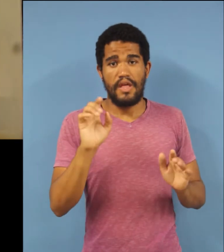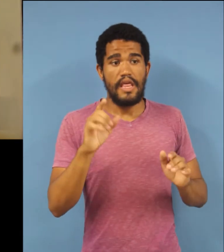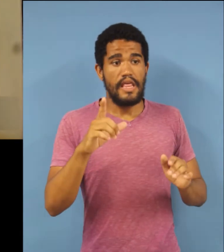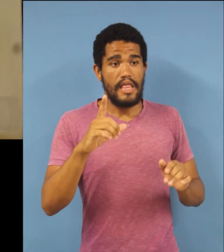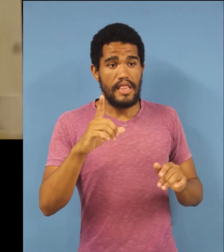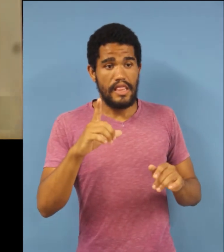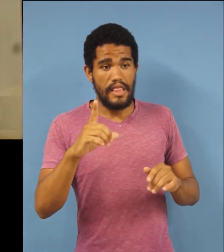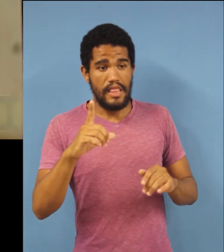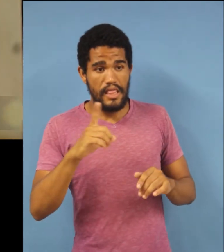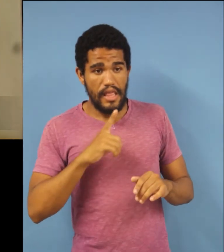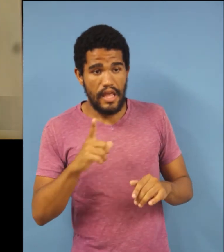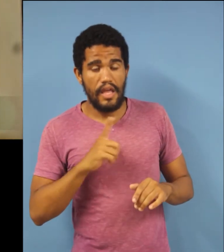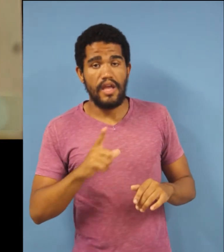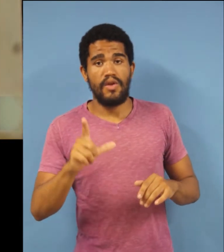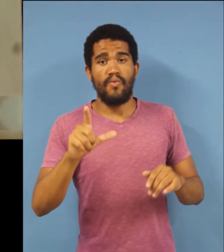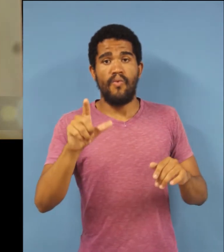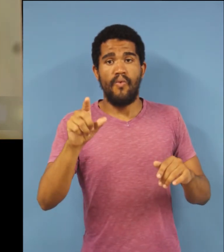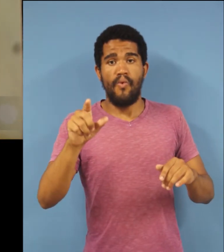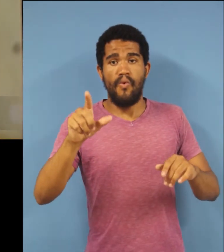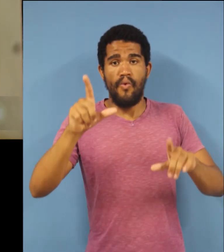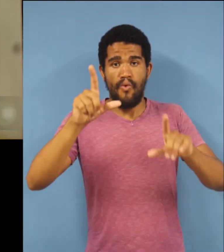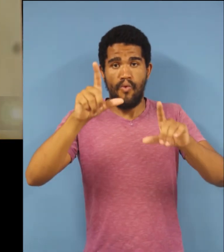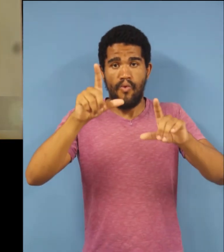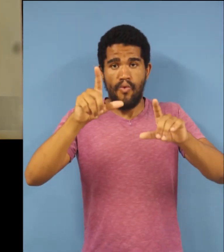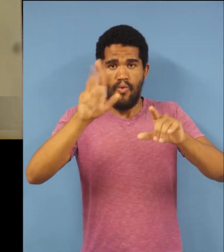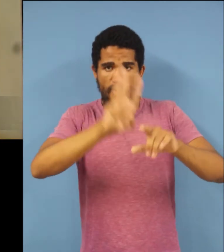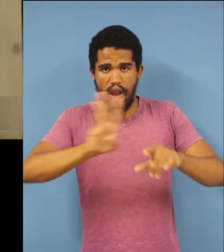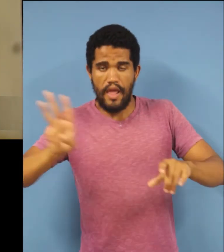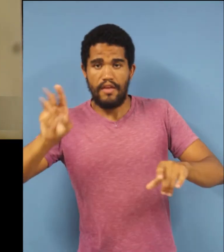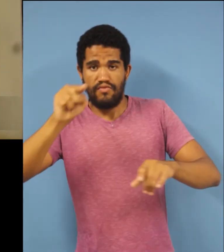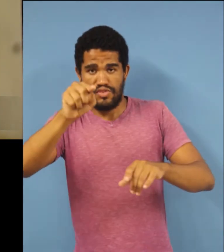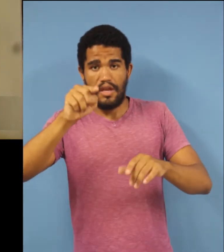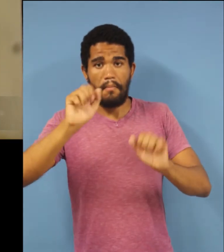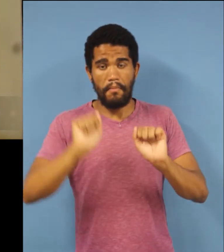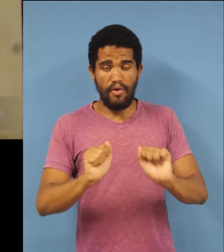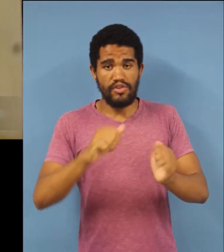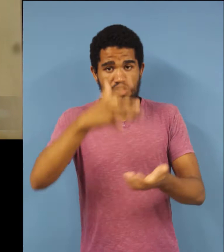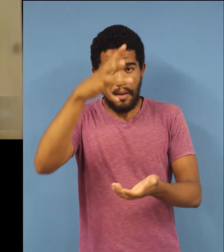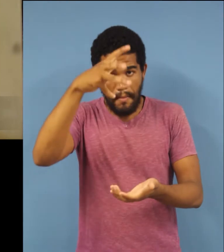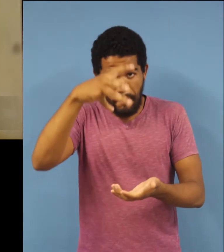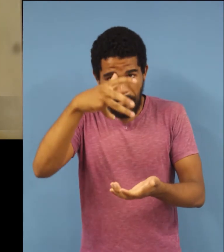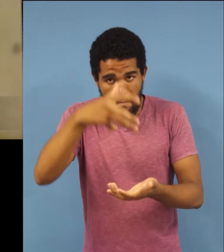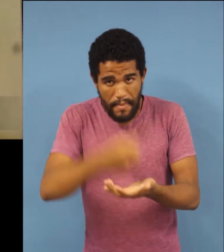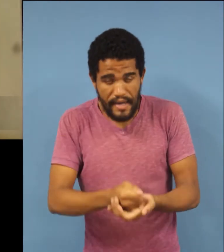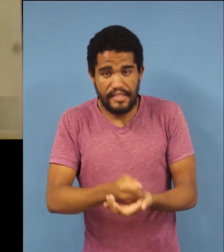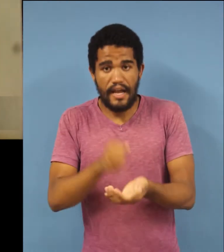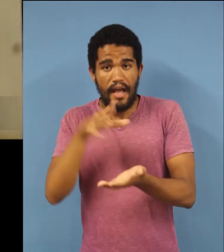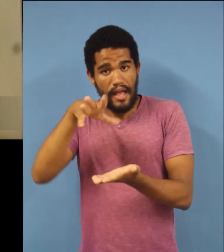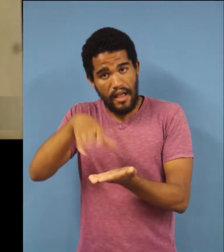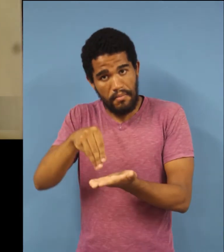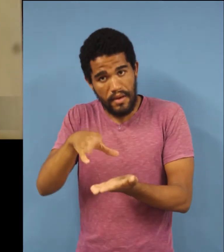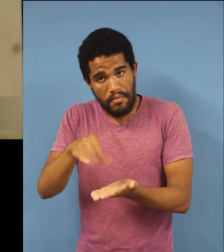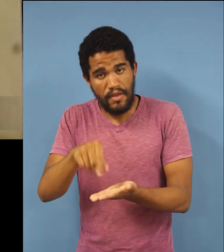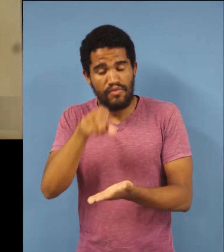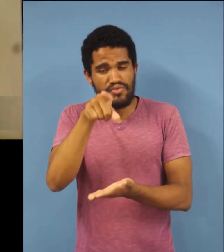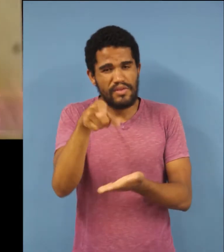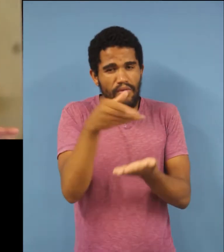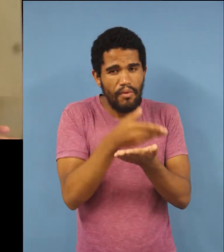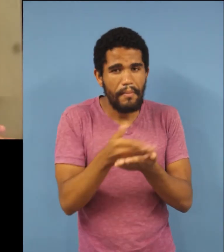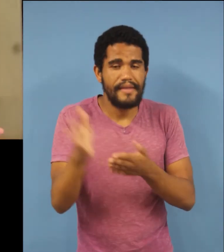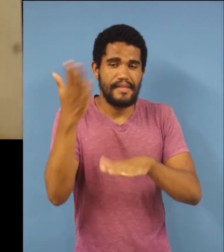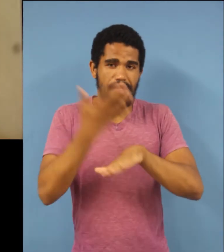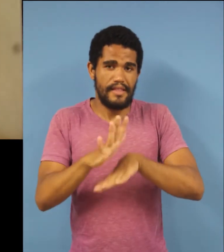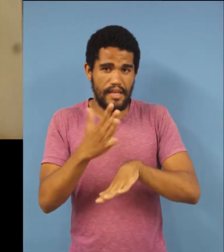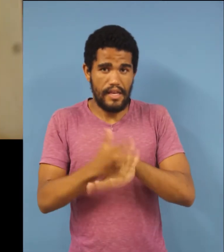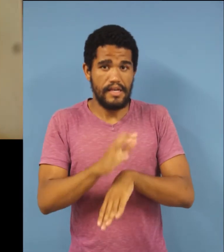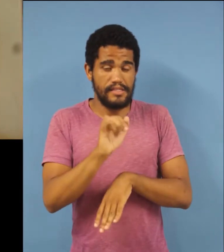post completo lá no blog. Vocês podem fazer o download da imagem e imprimir. E sempre ir utilizando, quando for começar a escrever a redação, coloque